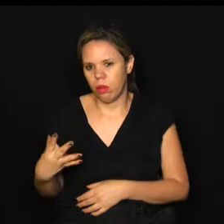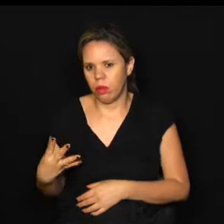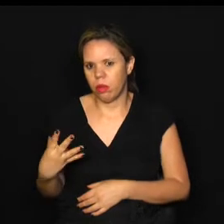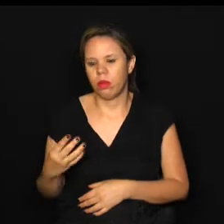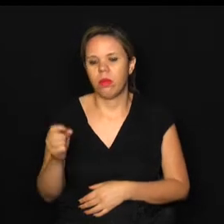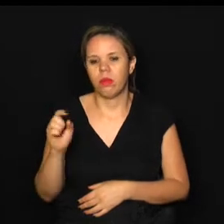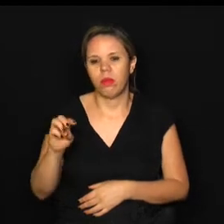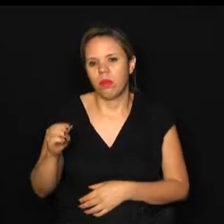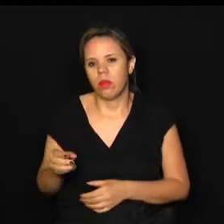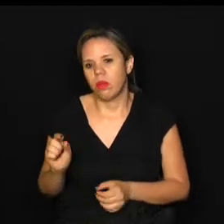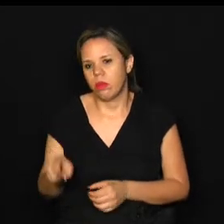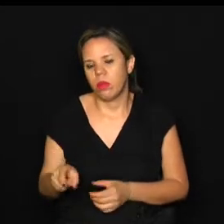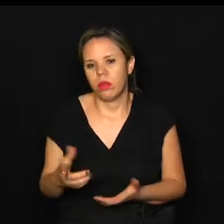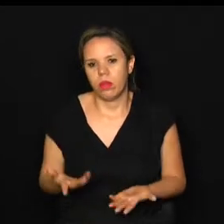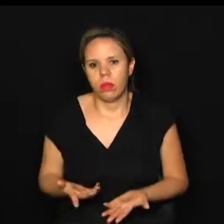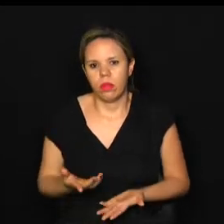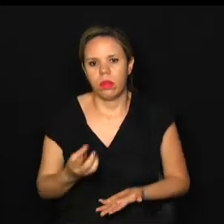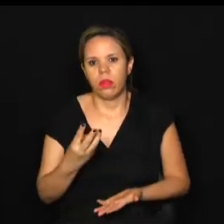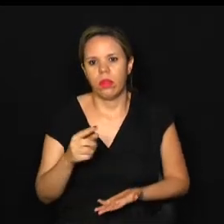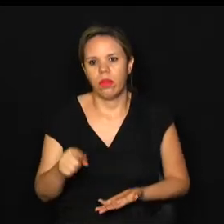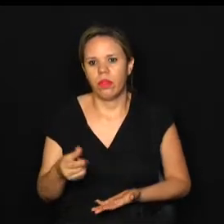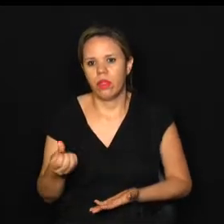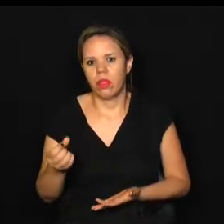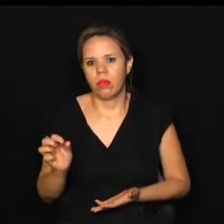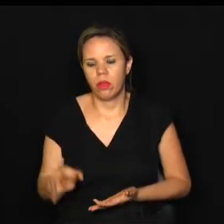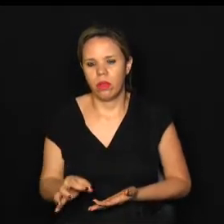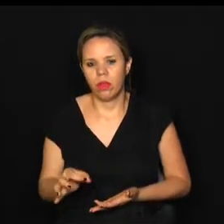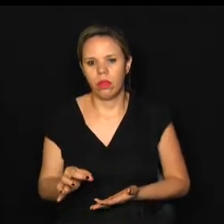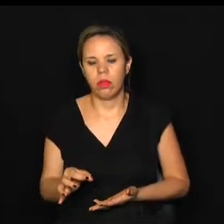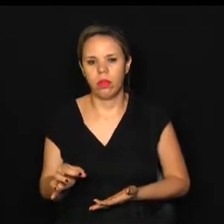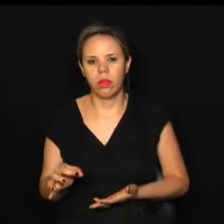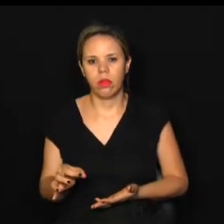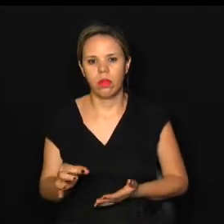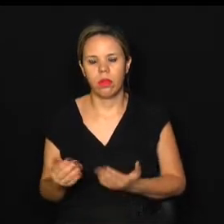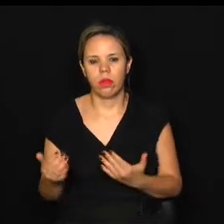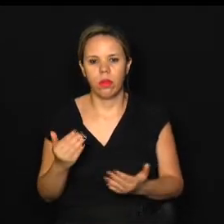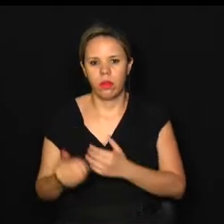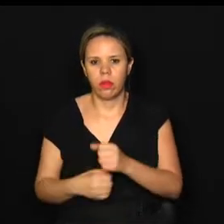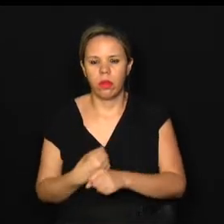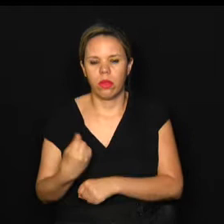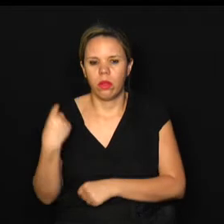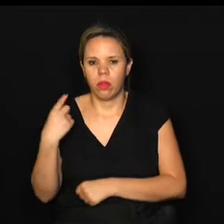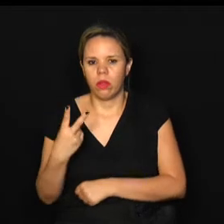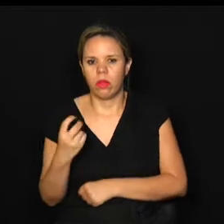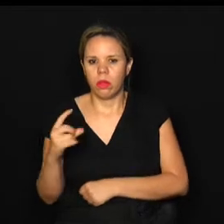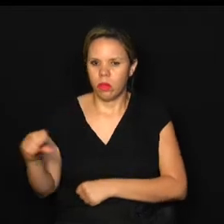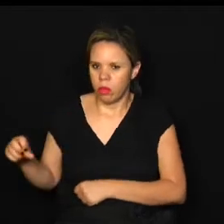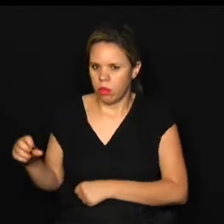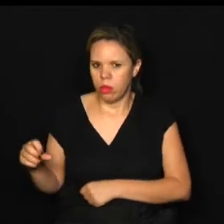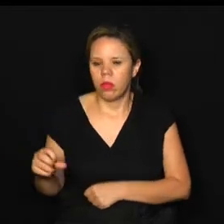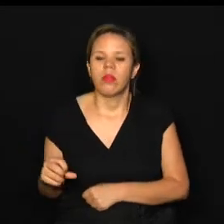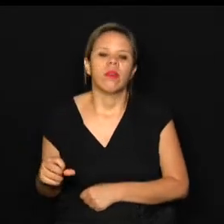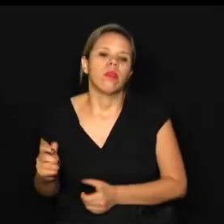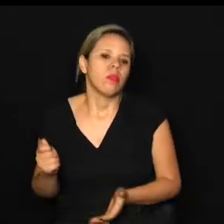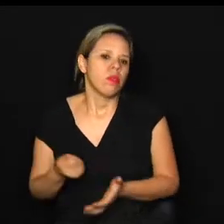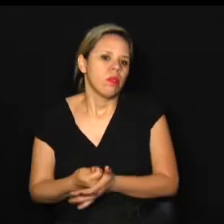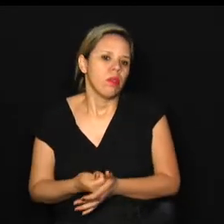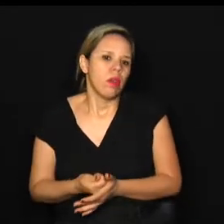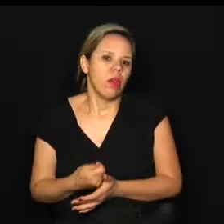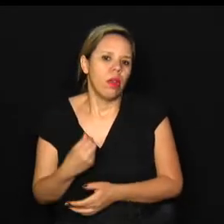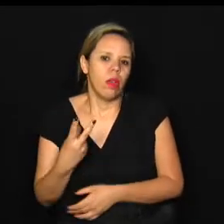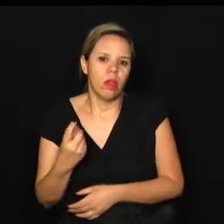1.504.200.000, 3,6% do orçamento em relação a 2019, quando foram liquidados em